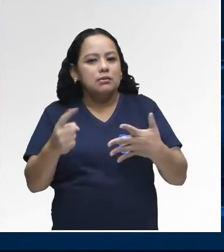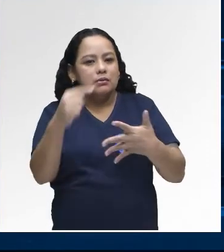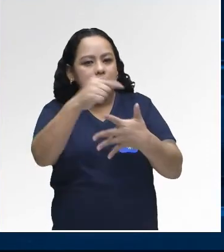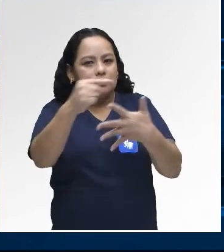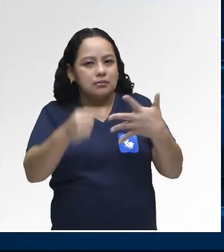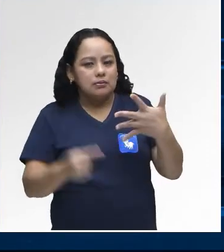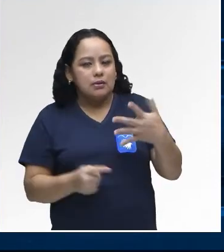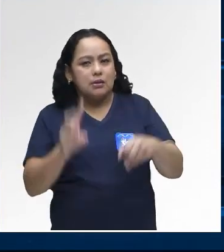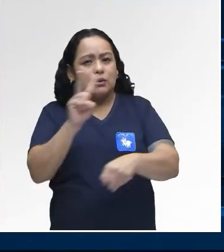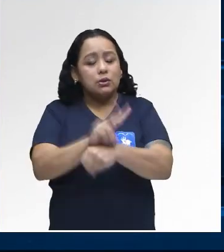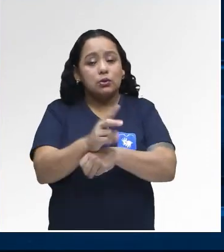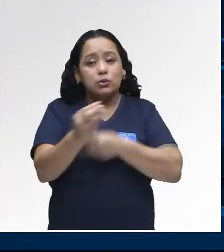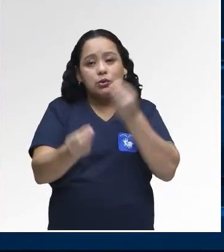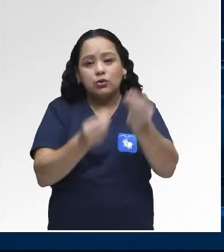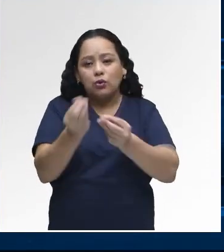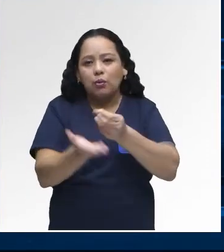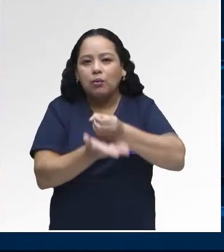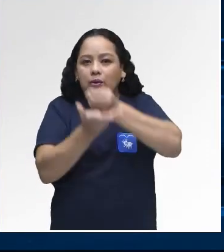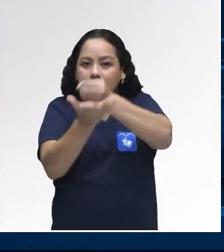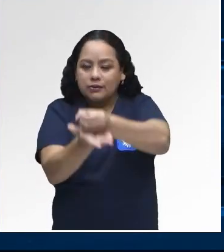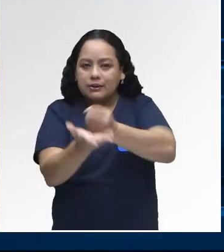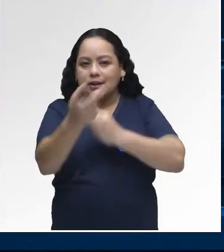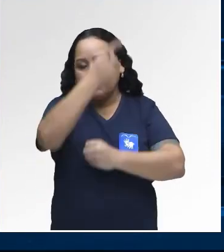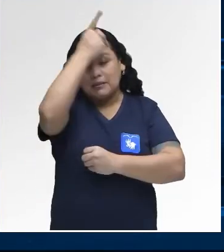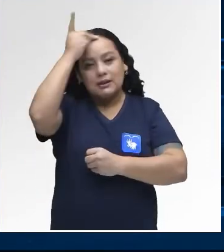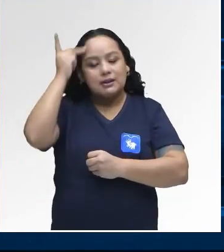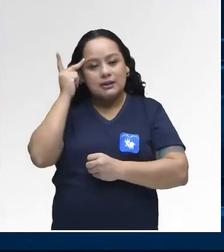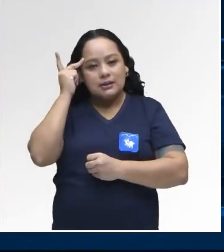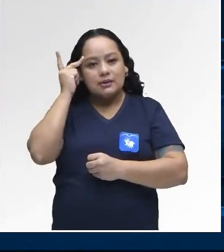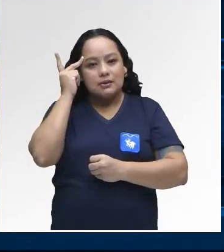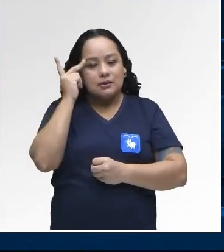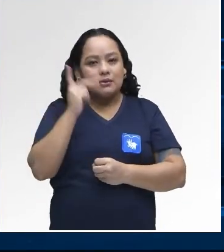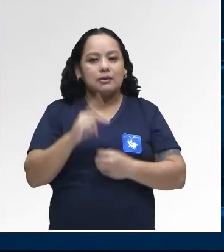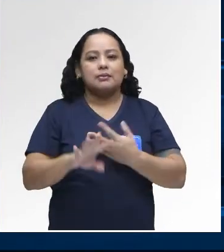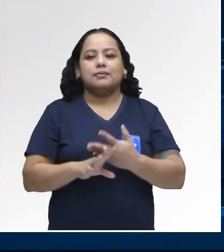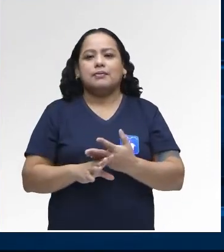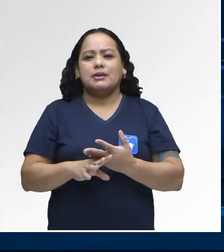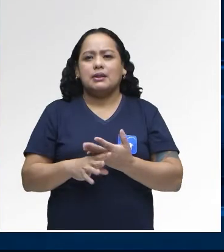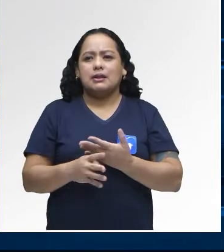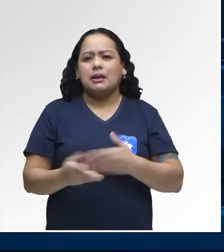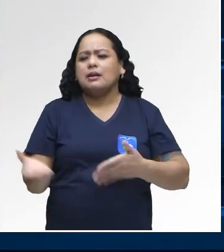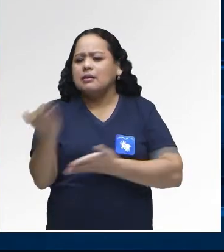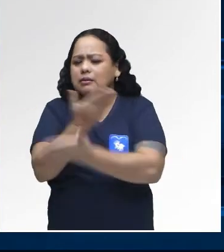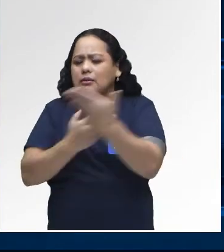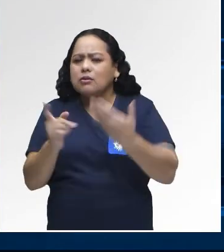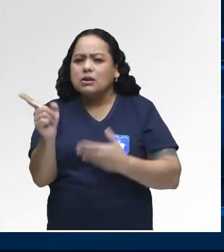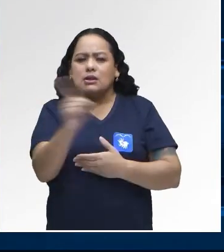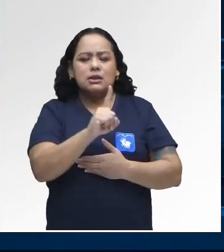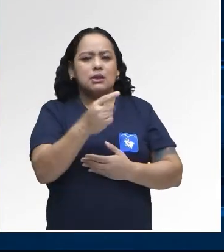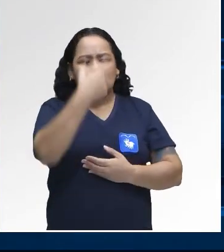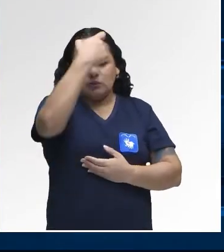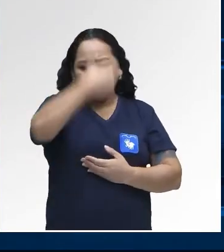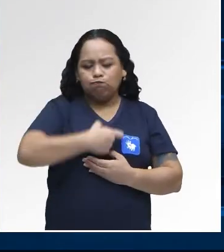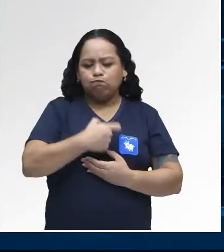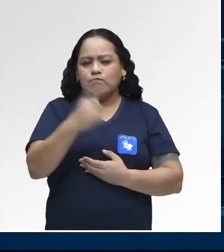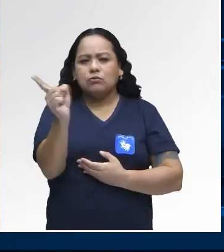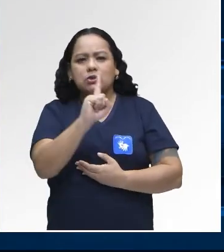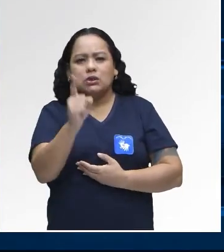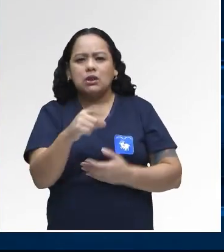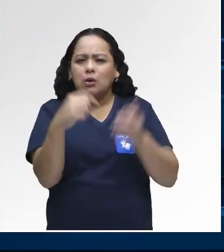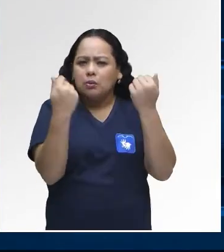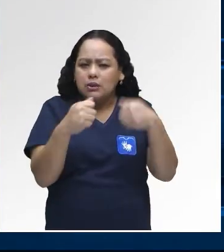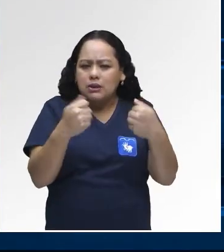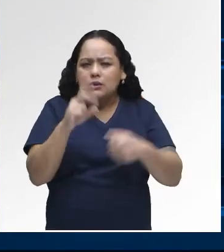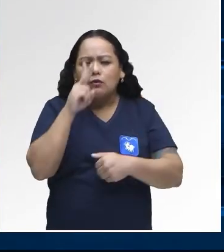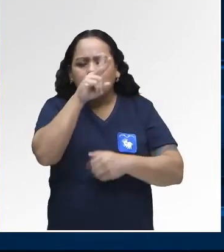podem ajudar a pessoa a não se envolver, a não se tornar um dependente